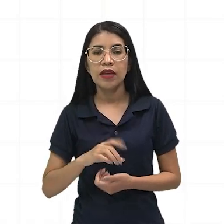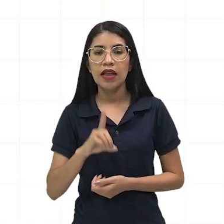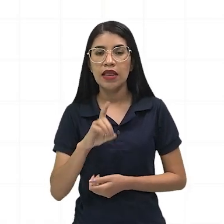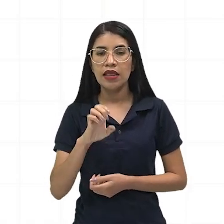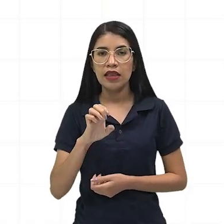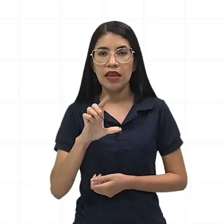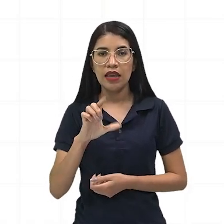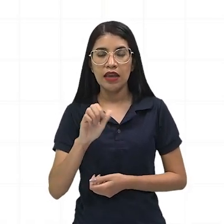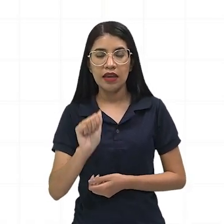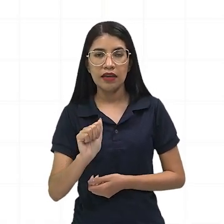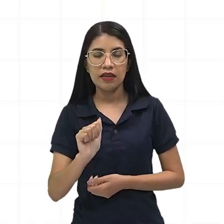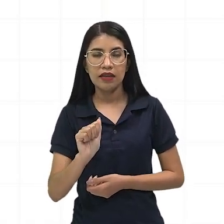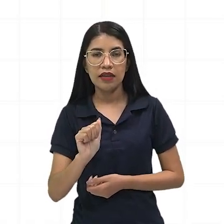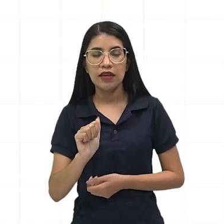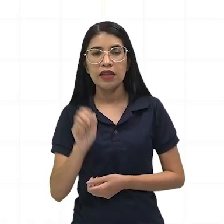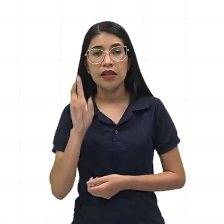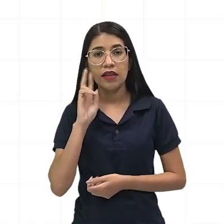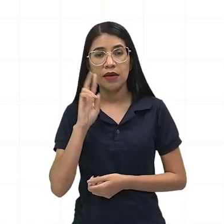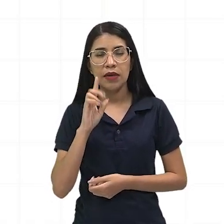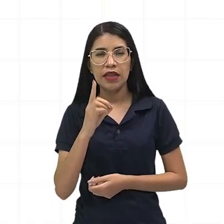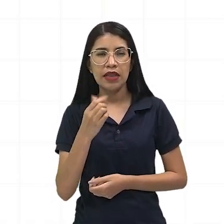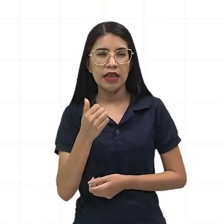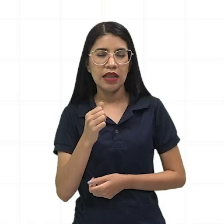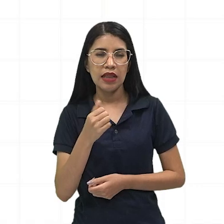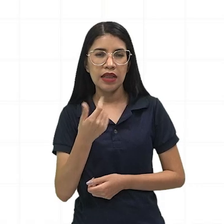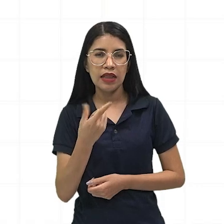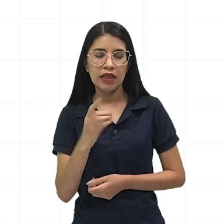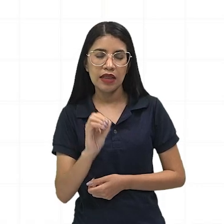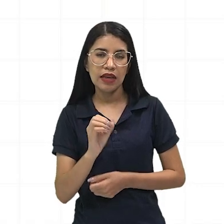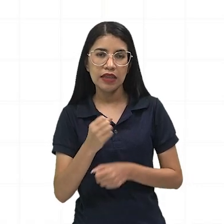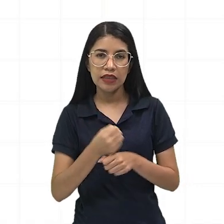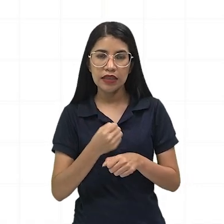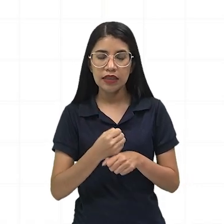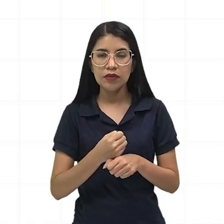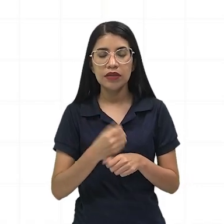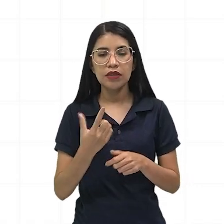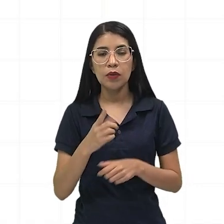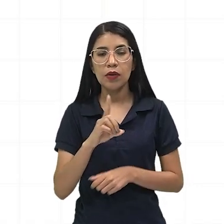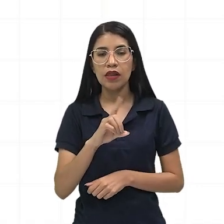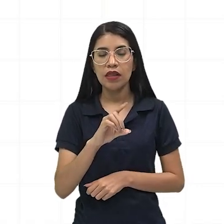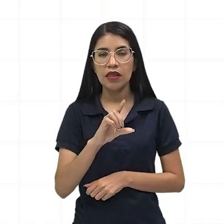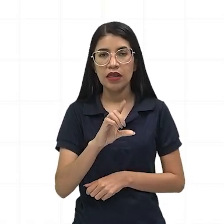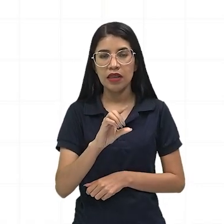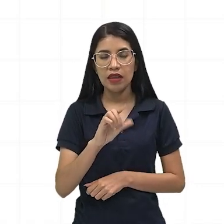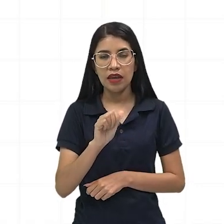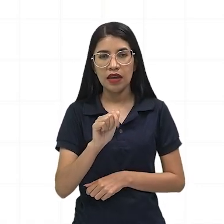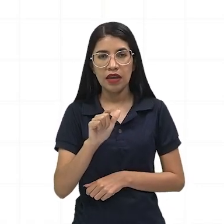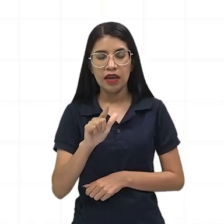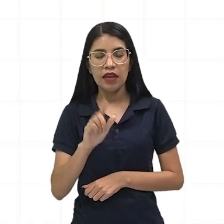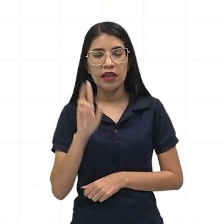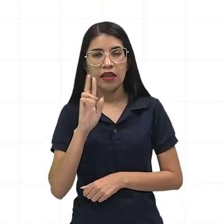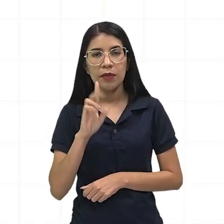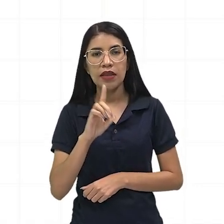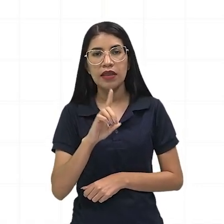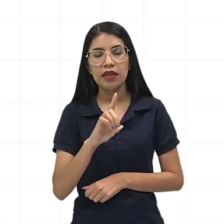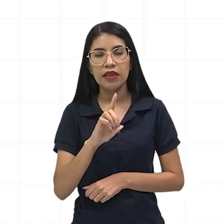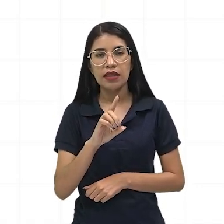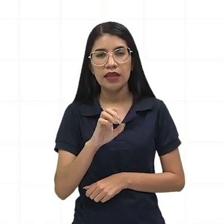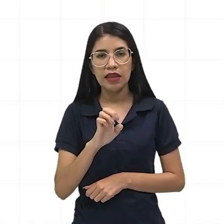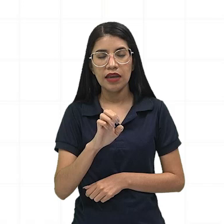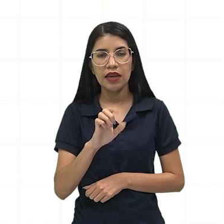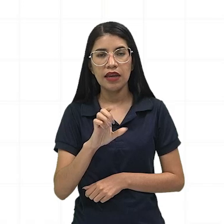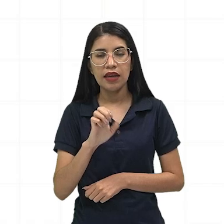Deca, década lembram 10 anos, né? E decalitro, 10 litros. Tá? Então, você vai fazer essa associação